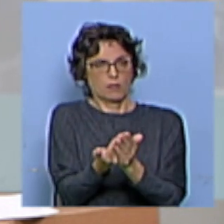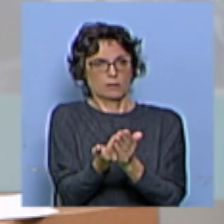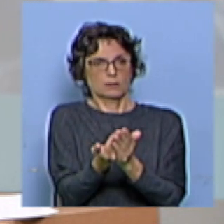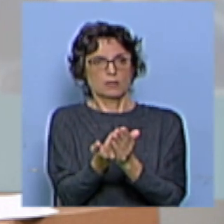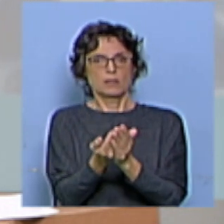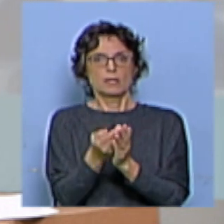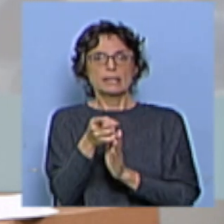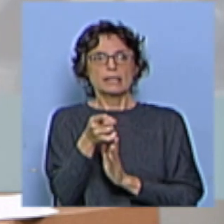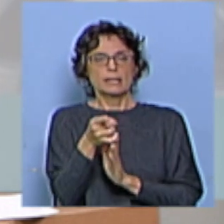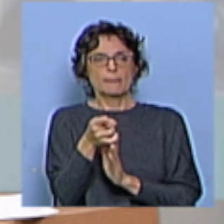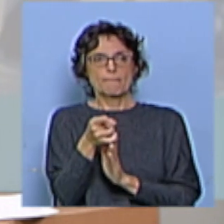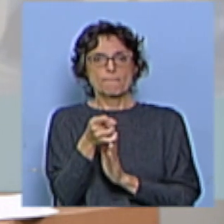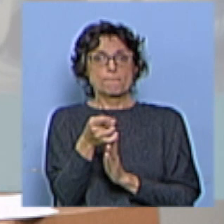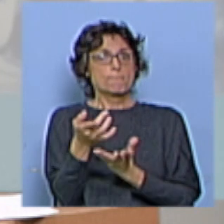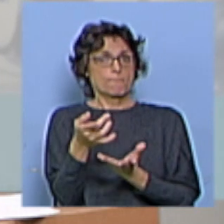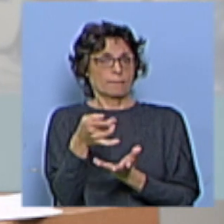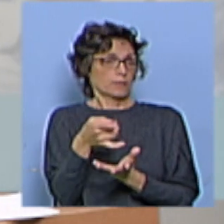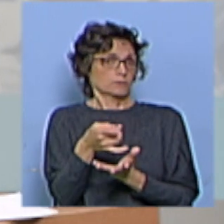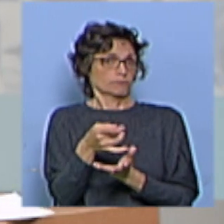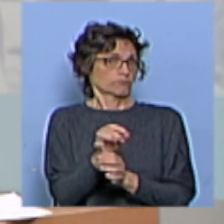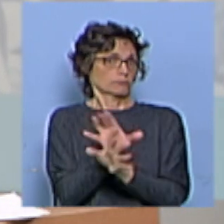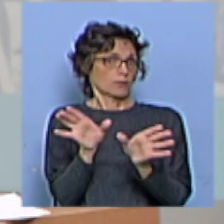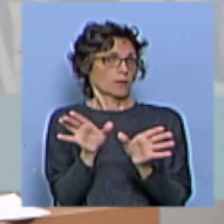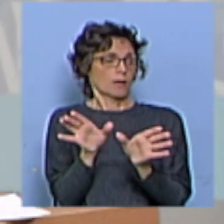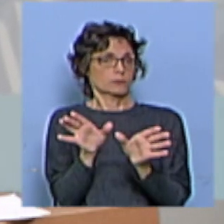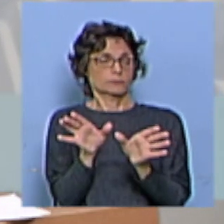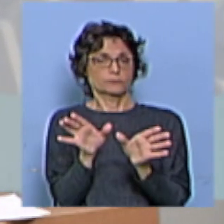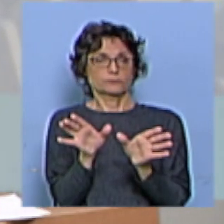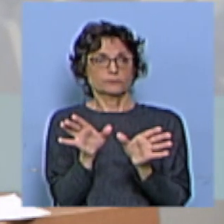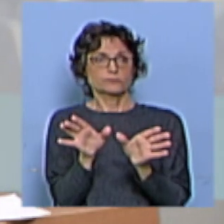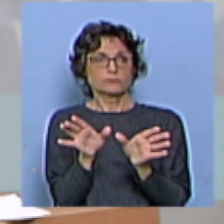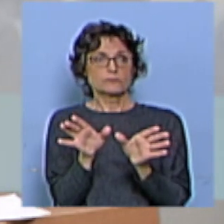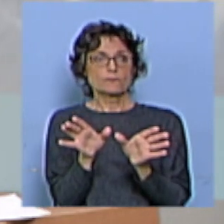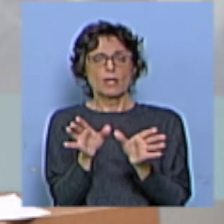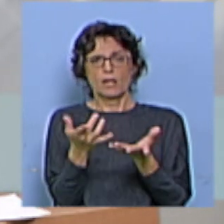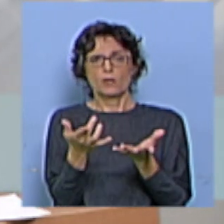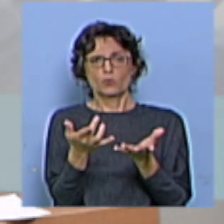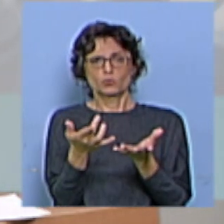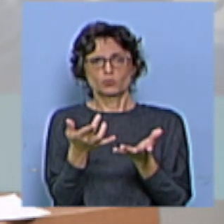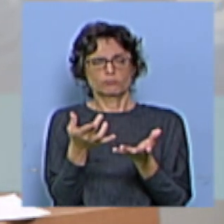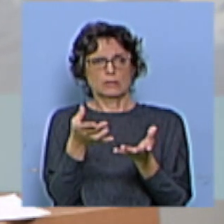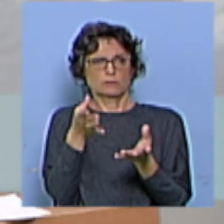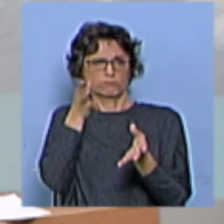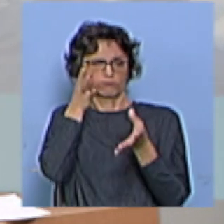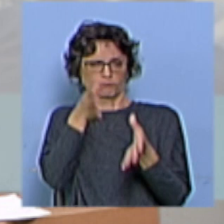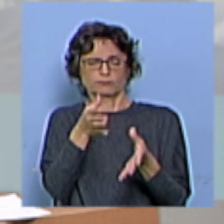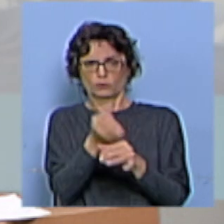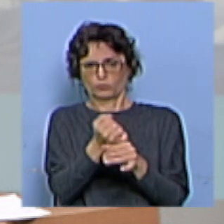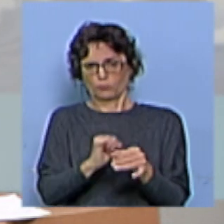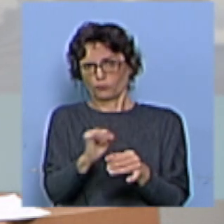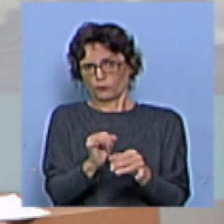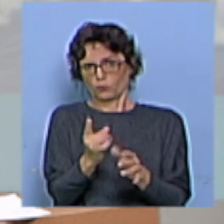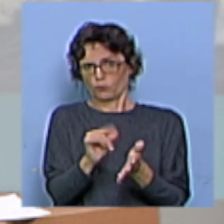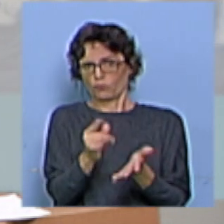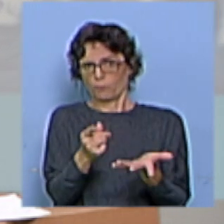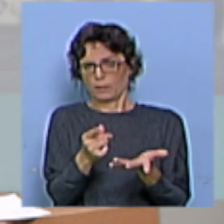portanto essa é desde logo, evidentemente, uma questão que está presente em todos estes espaços, que é a sua preparação